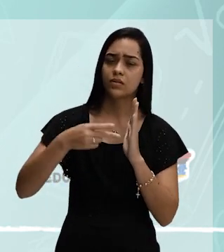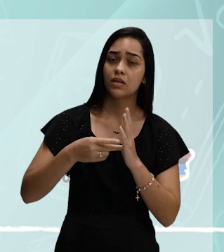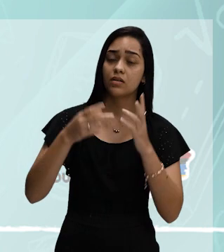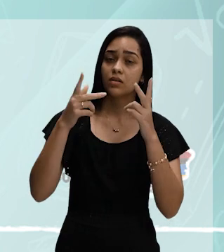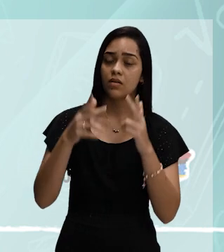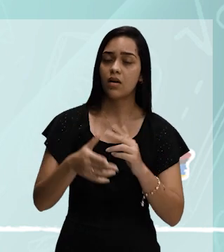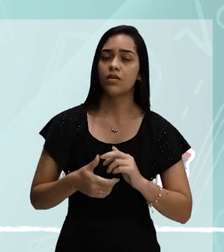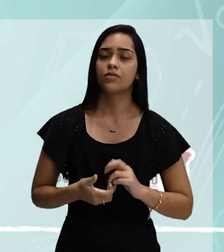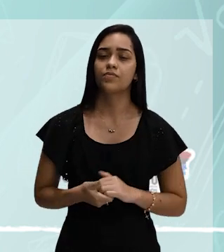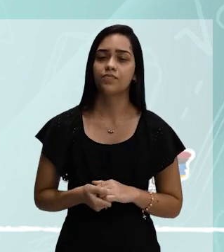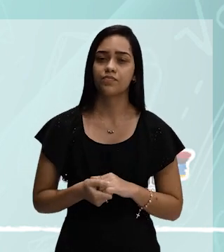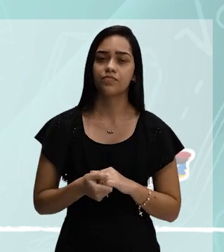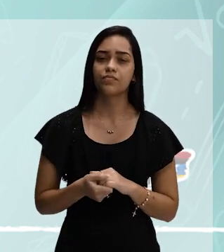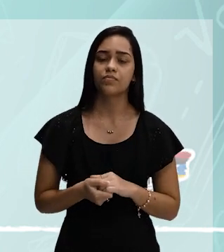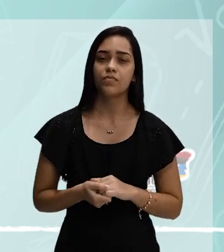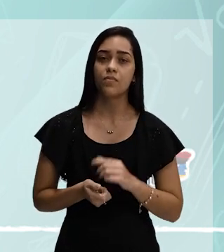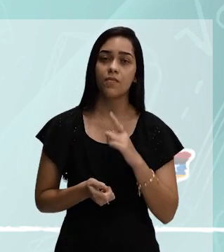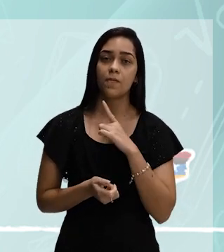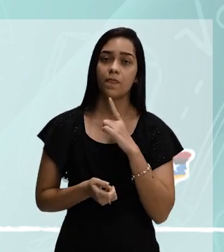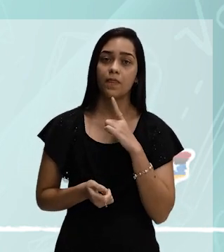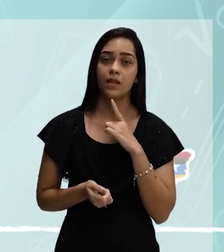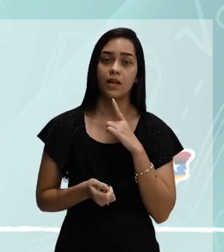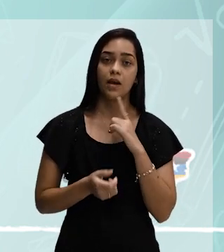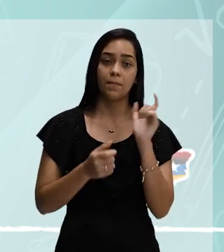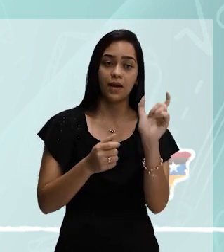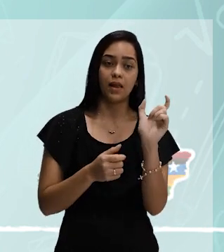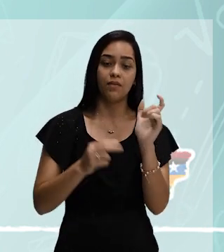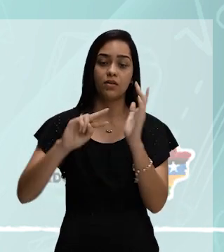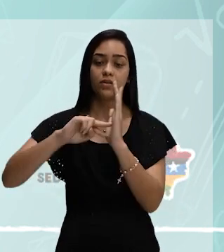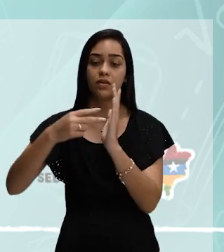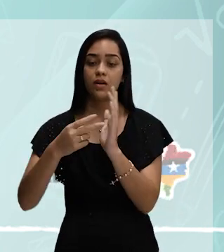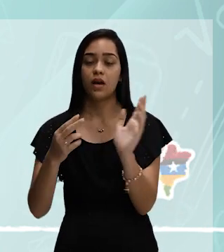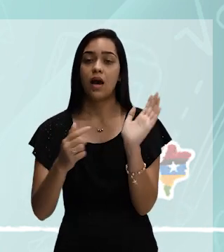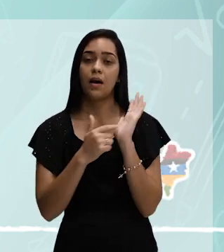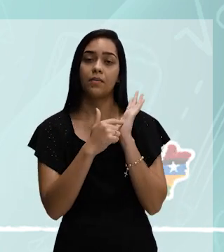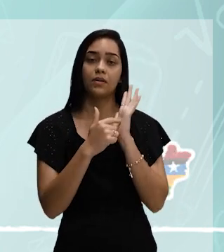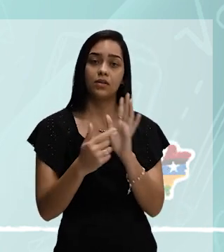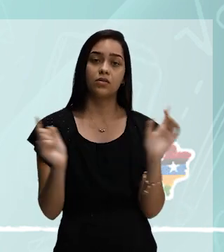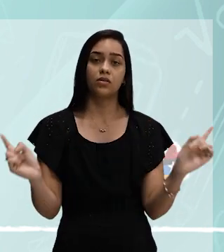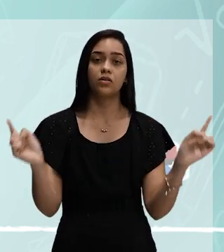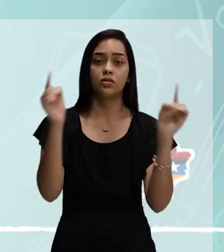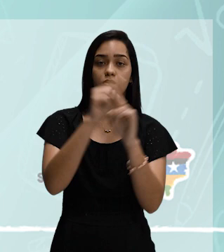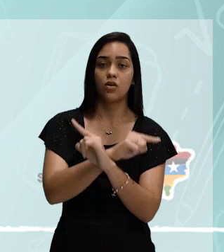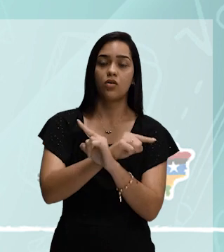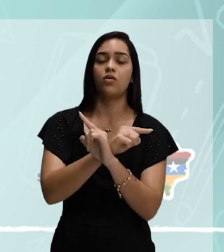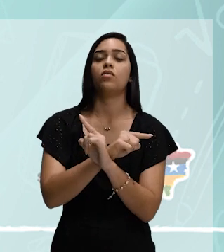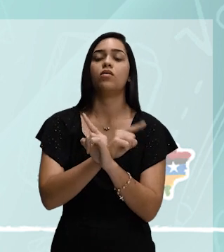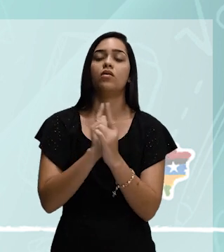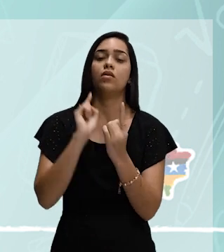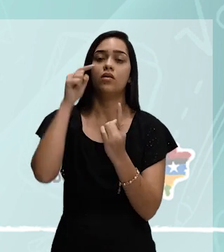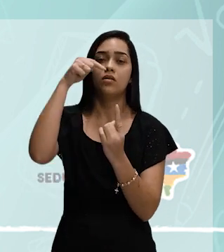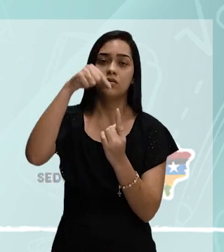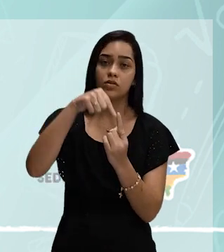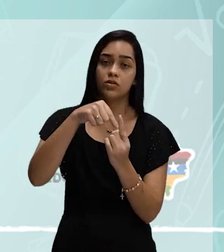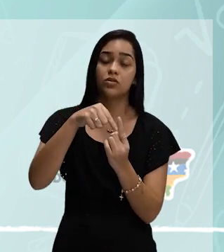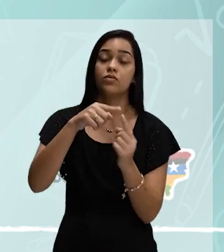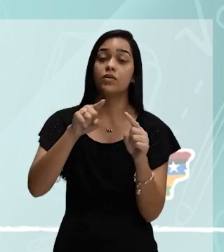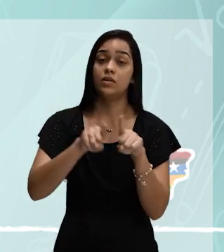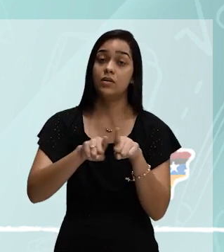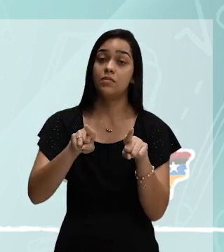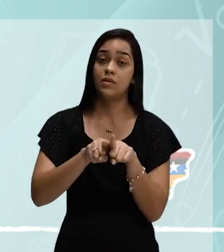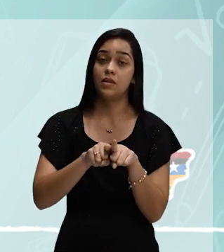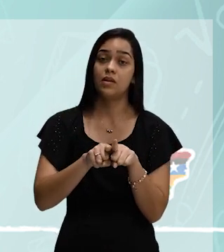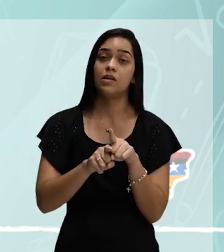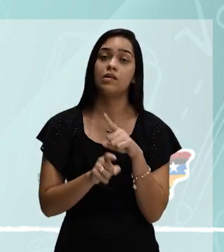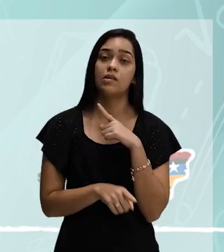jogo inusitado entre significante e significado, apresentando elementos que subvertem as funções da linguagem e a